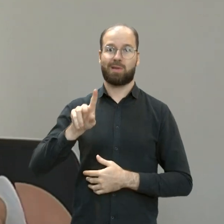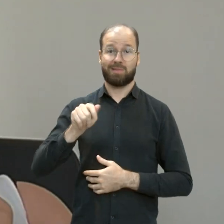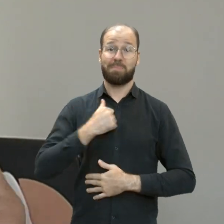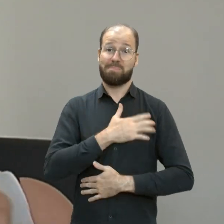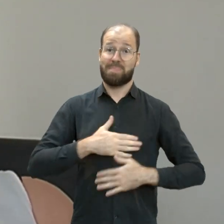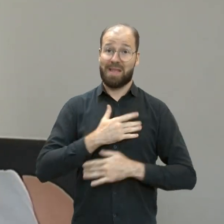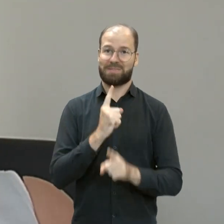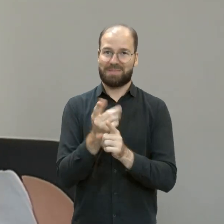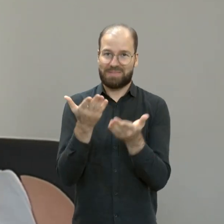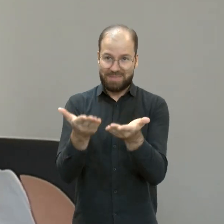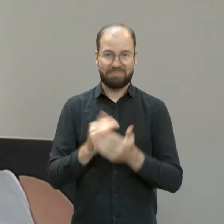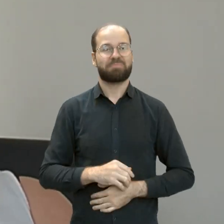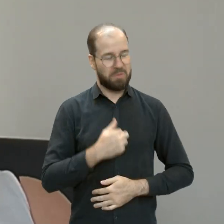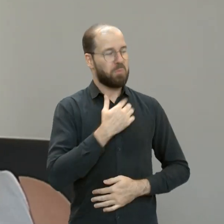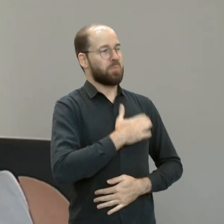Obrigada.